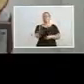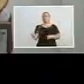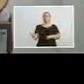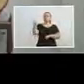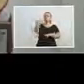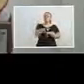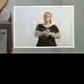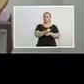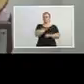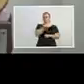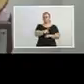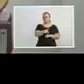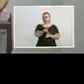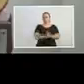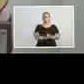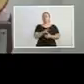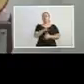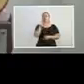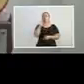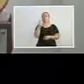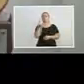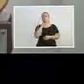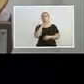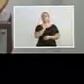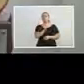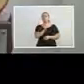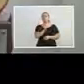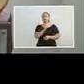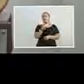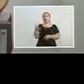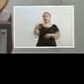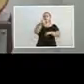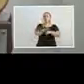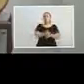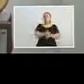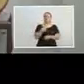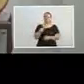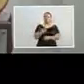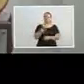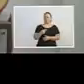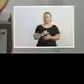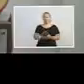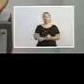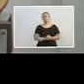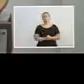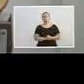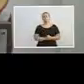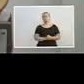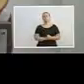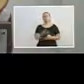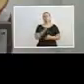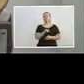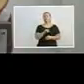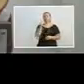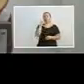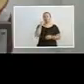provavelmente será a professora Helenice Luqueta, que já foi vereadora e a nossa suplente, para que a gente possa dar, nesse último ano de